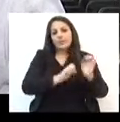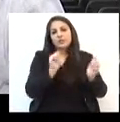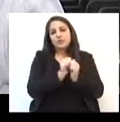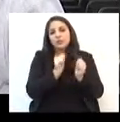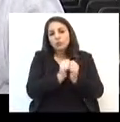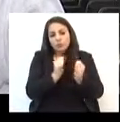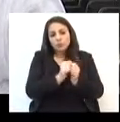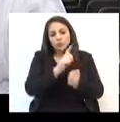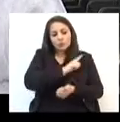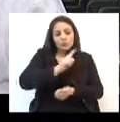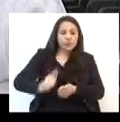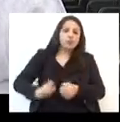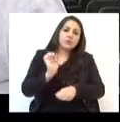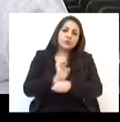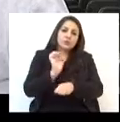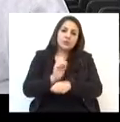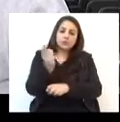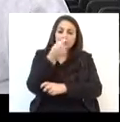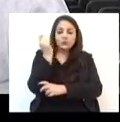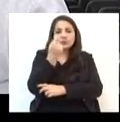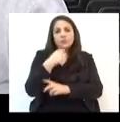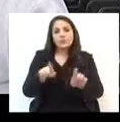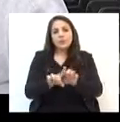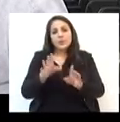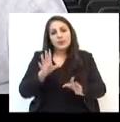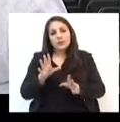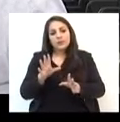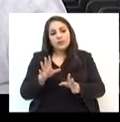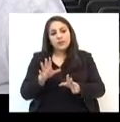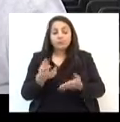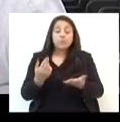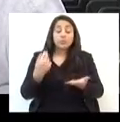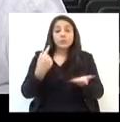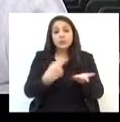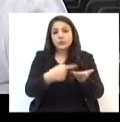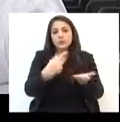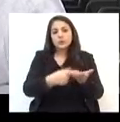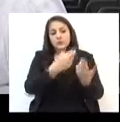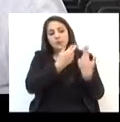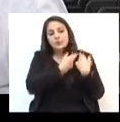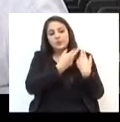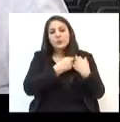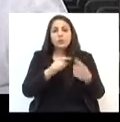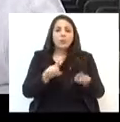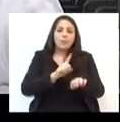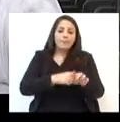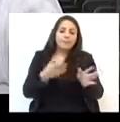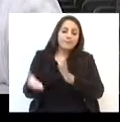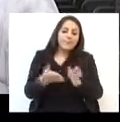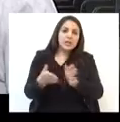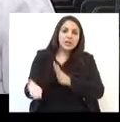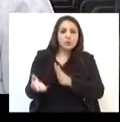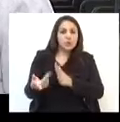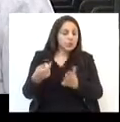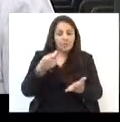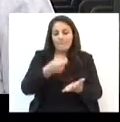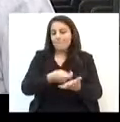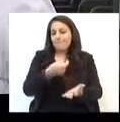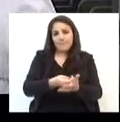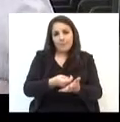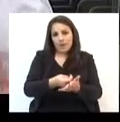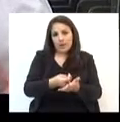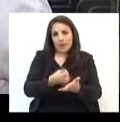estado do Rio Grande do Sul, ele assumiu um período de isenção de imposto predial e territorial para a